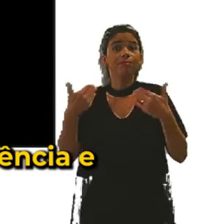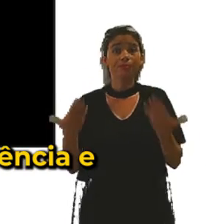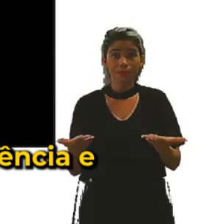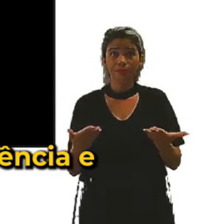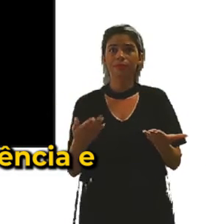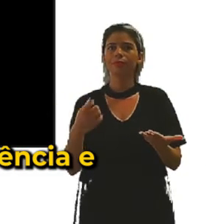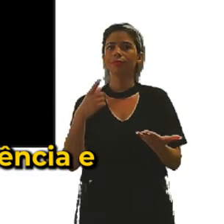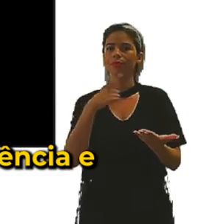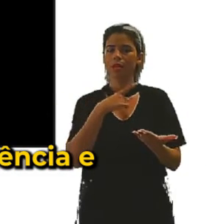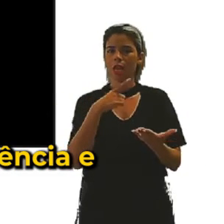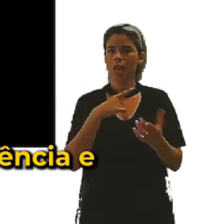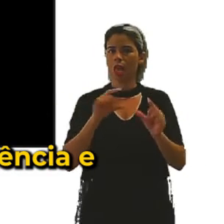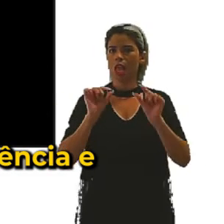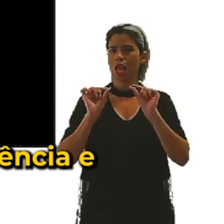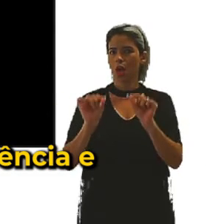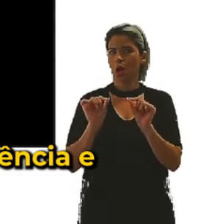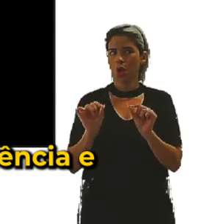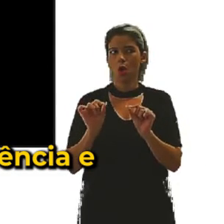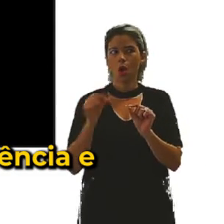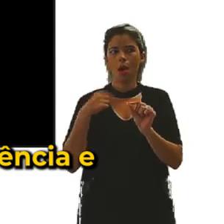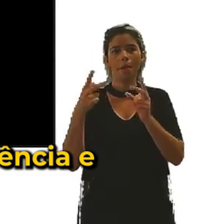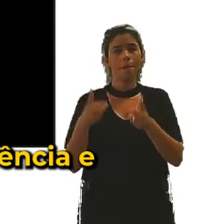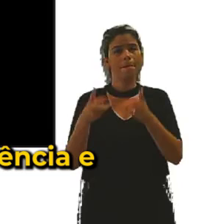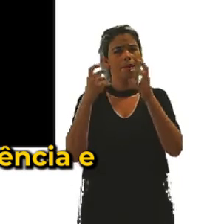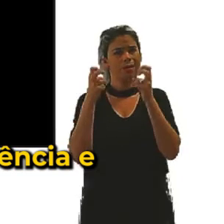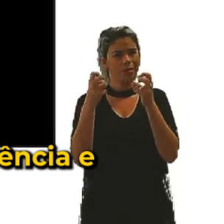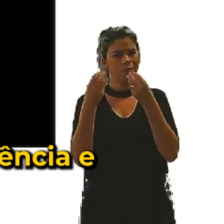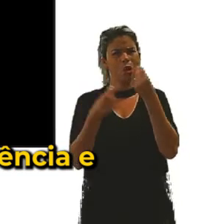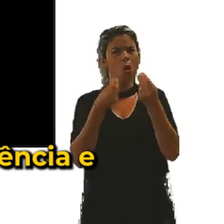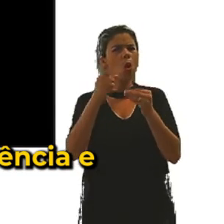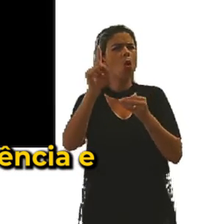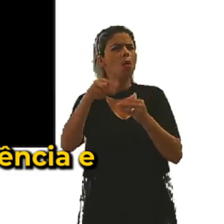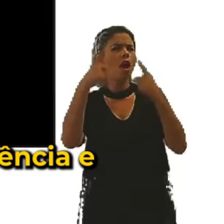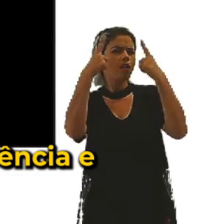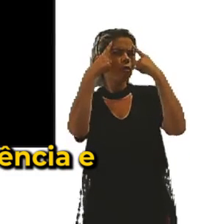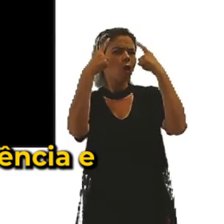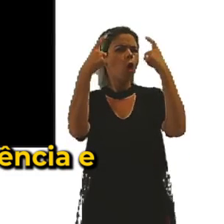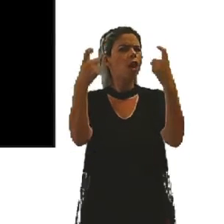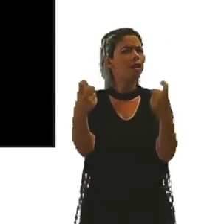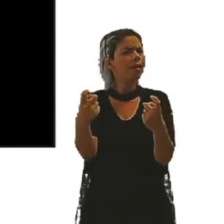Devo salientar também que perceber a violência